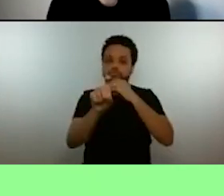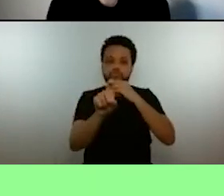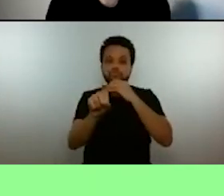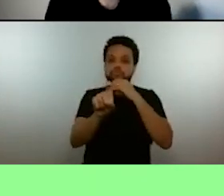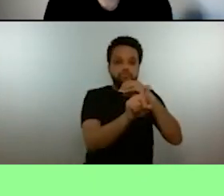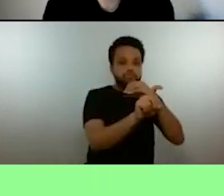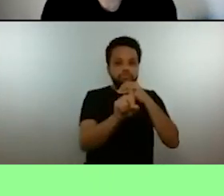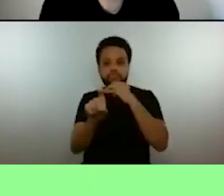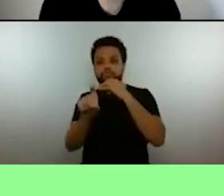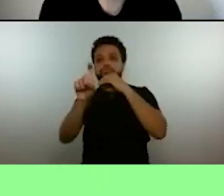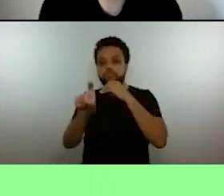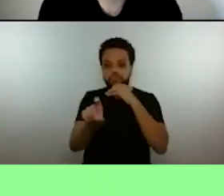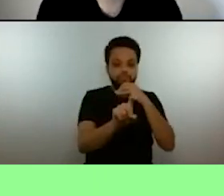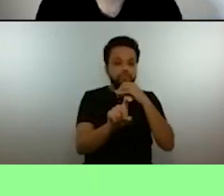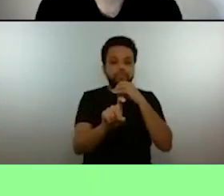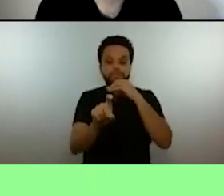E foi